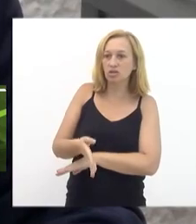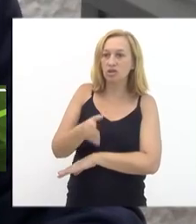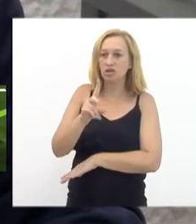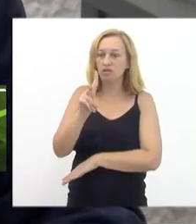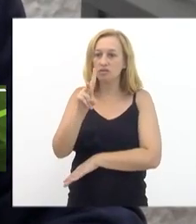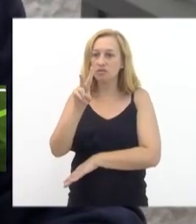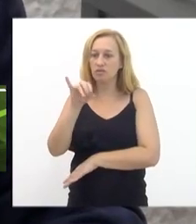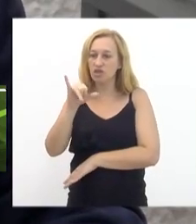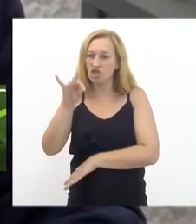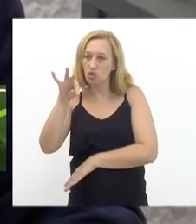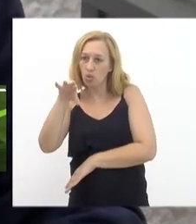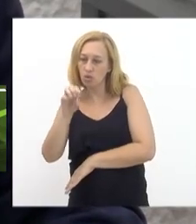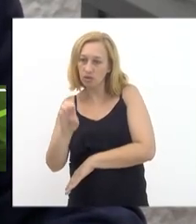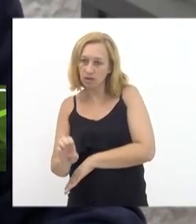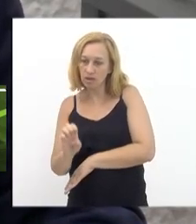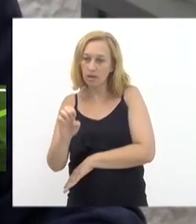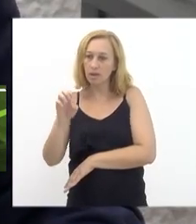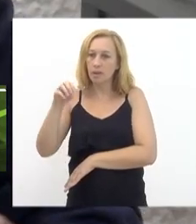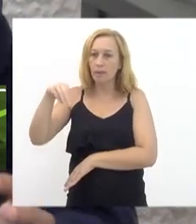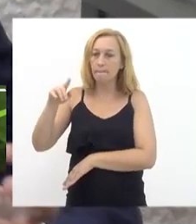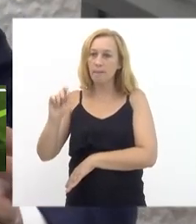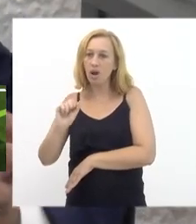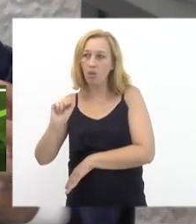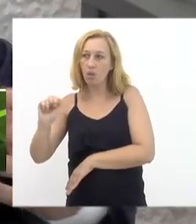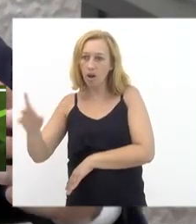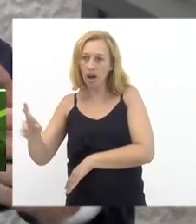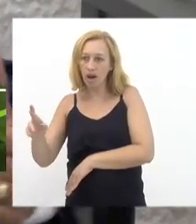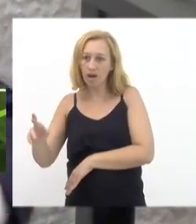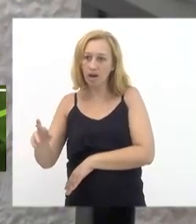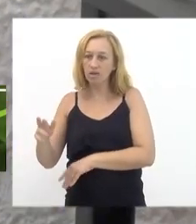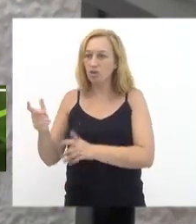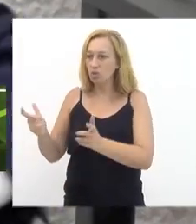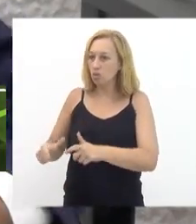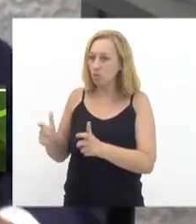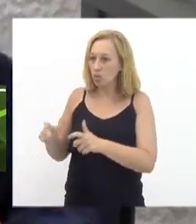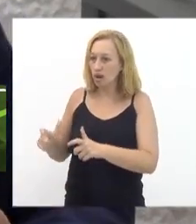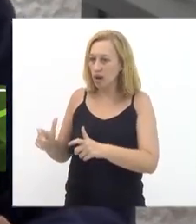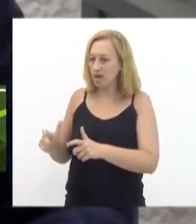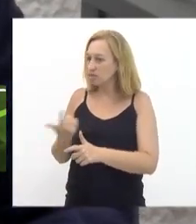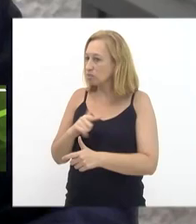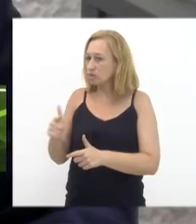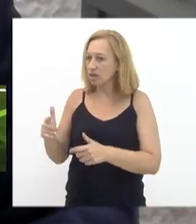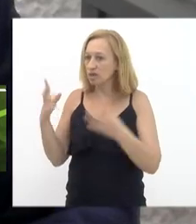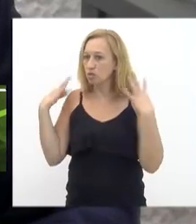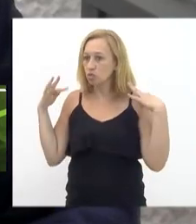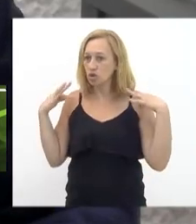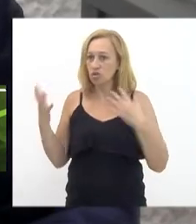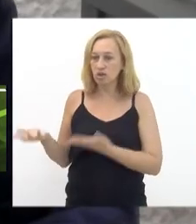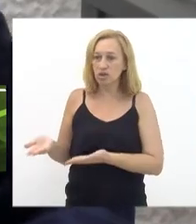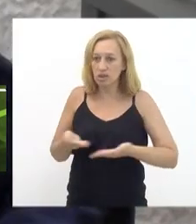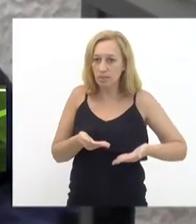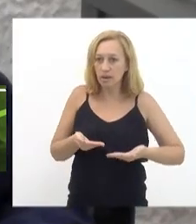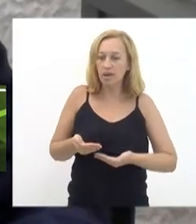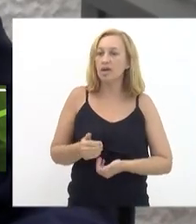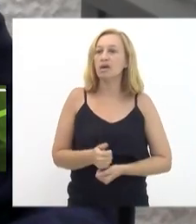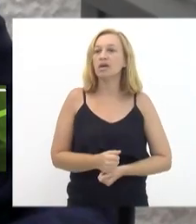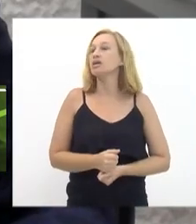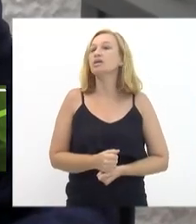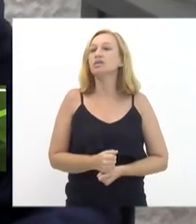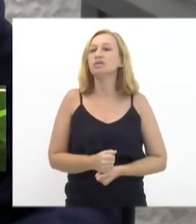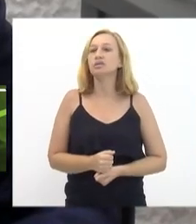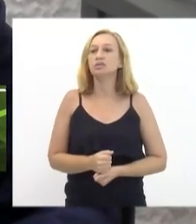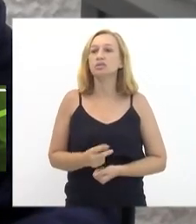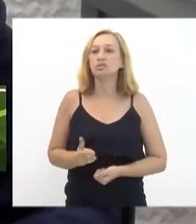que você chega tem um campo aberto ali não tenho de receber o turista não tem lugar para se ir né você vai